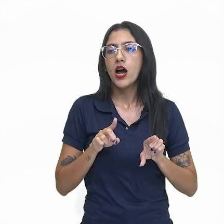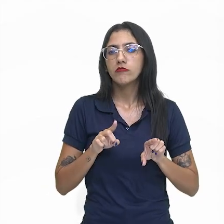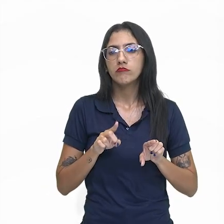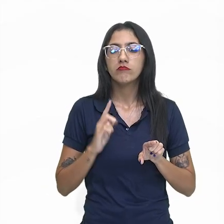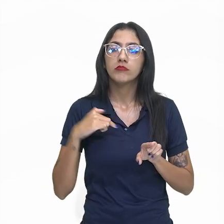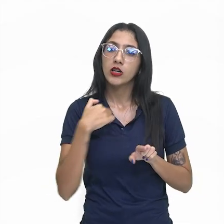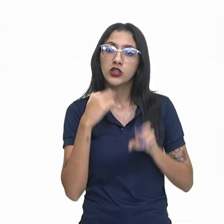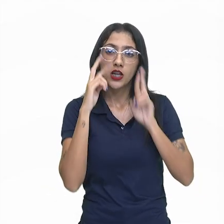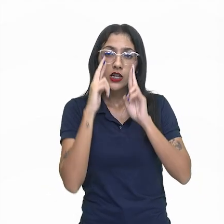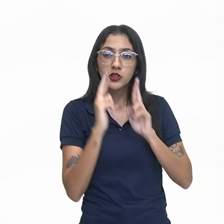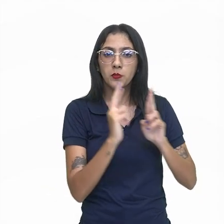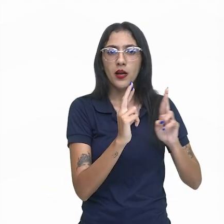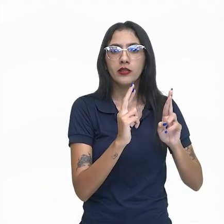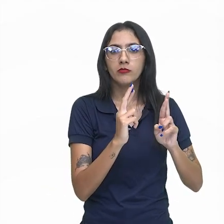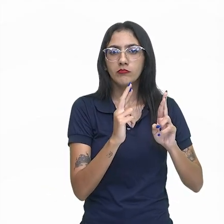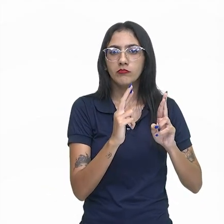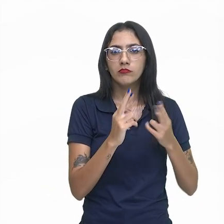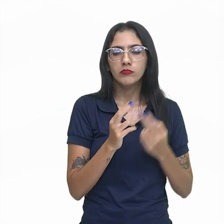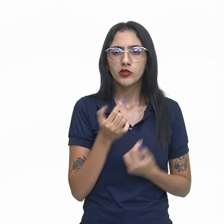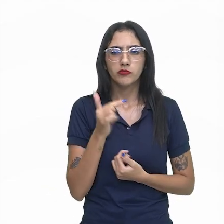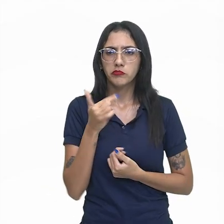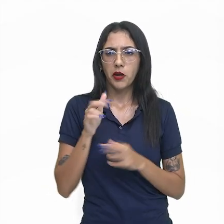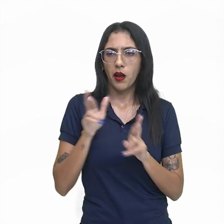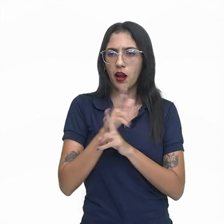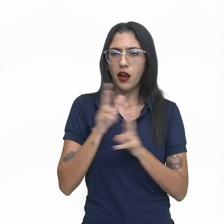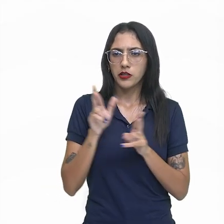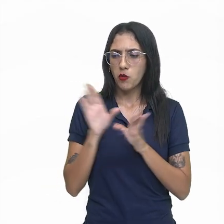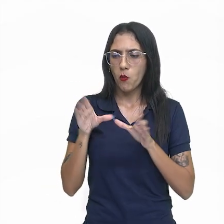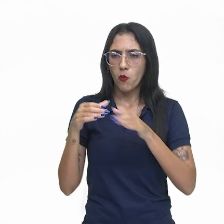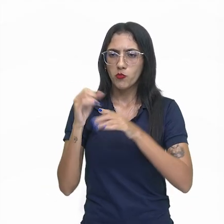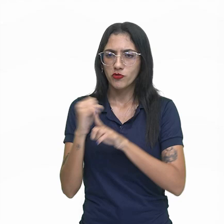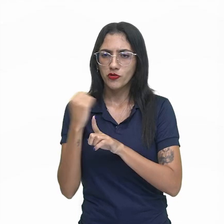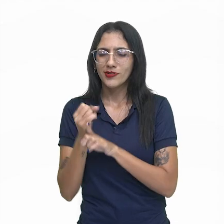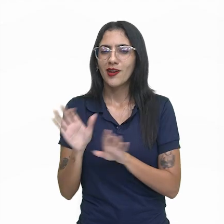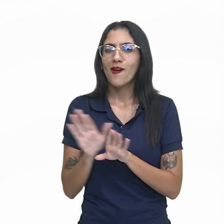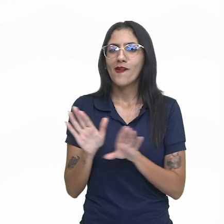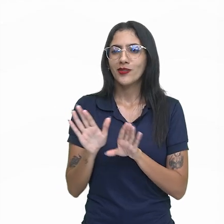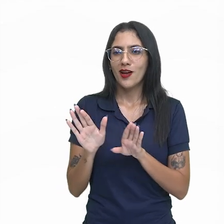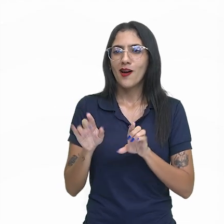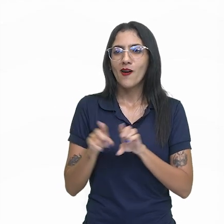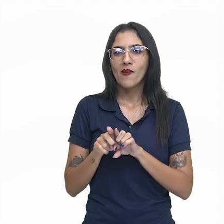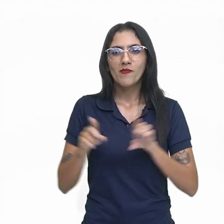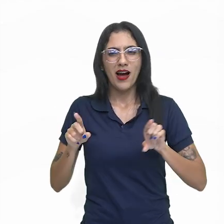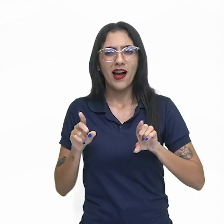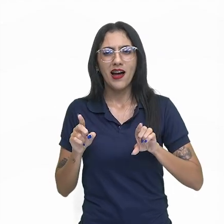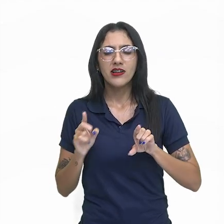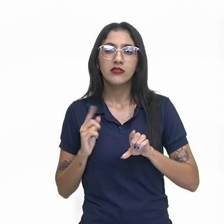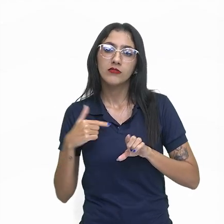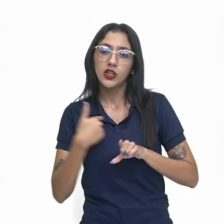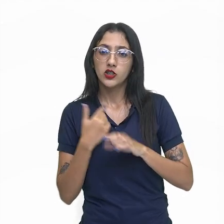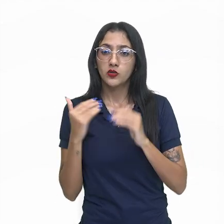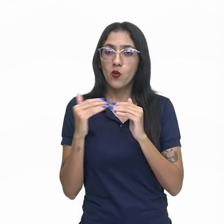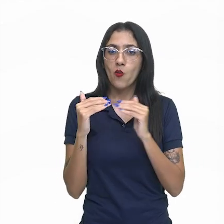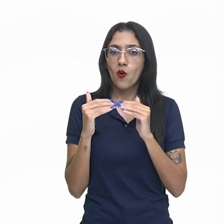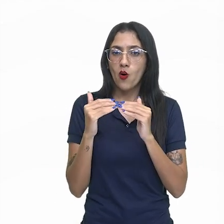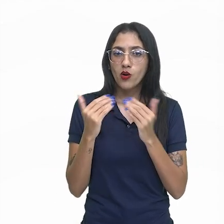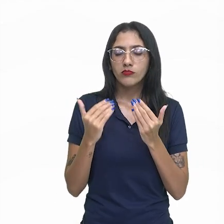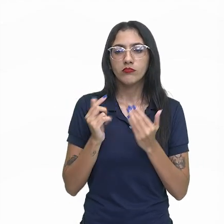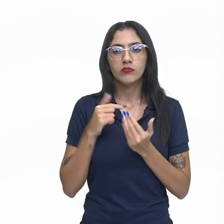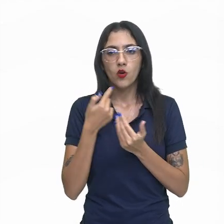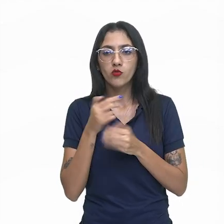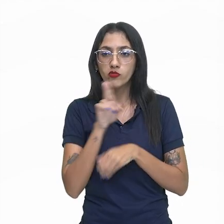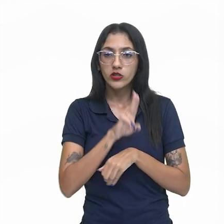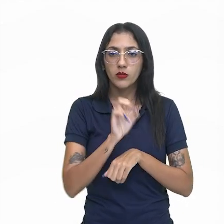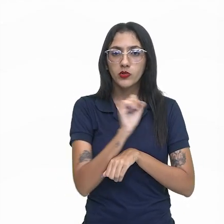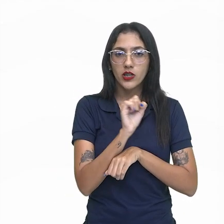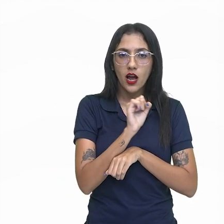espiritualizados. Não fazemos parte de nenhuma ONG, mas vestimos a camiseta. Dirigimos carros, mas